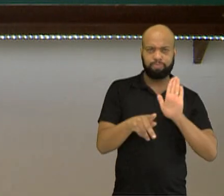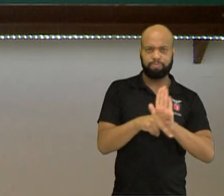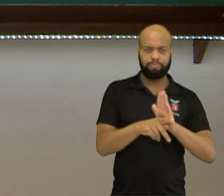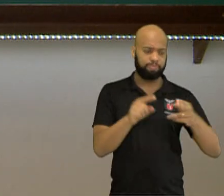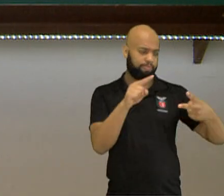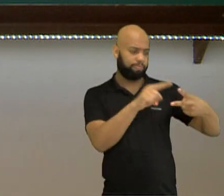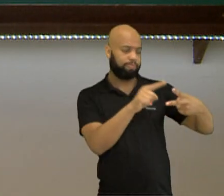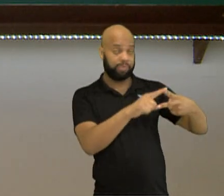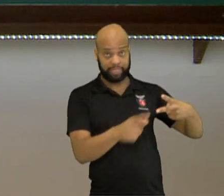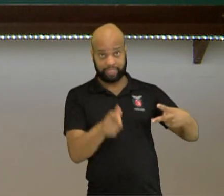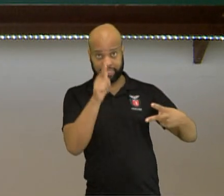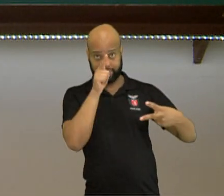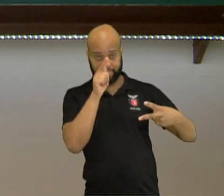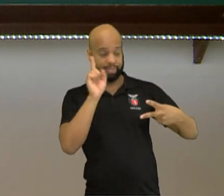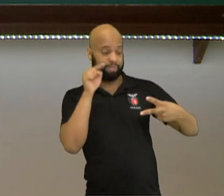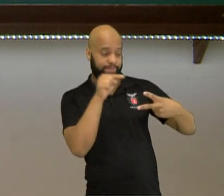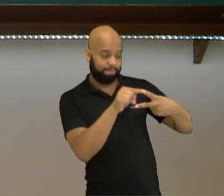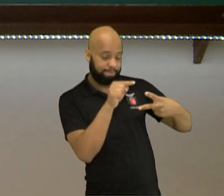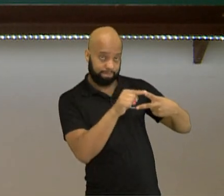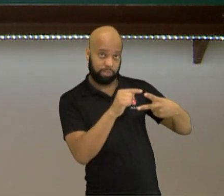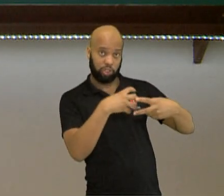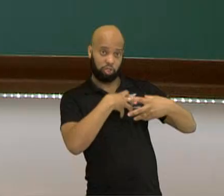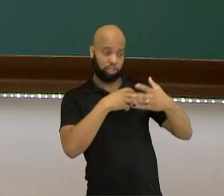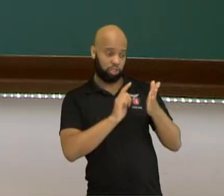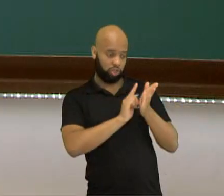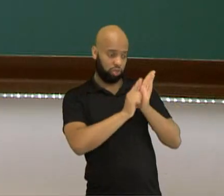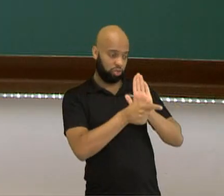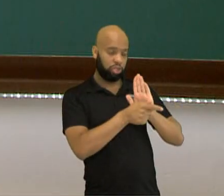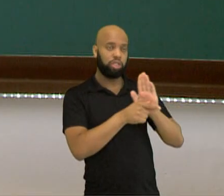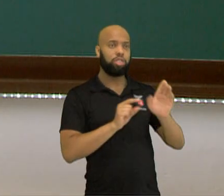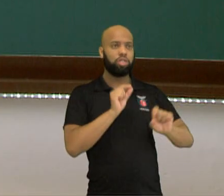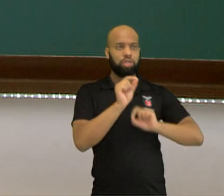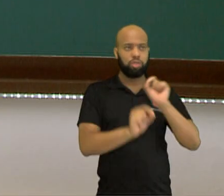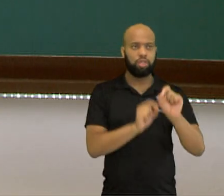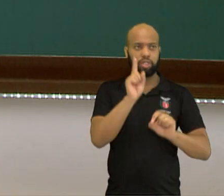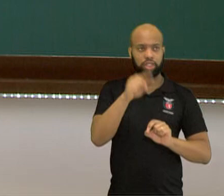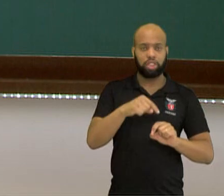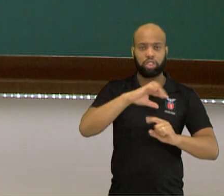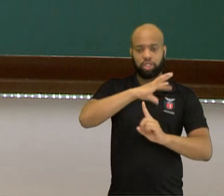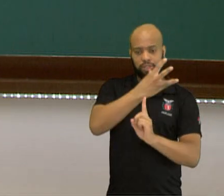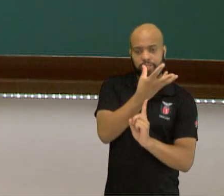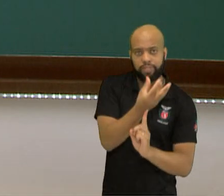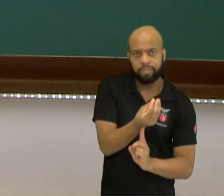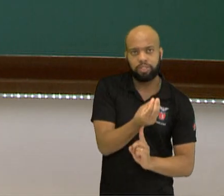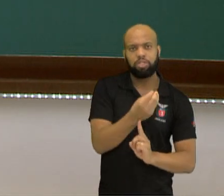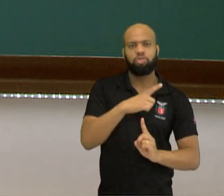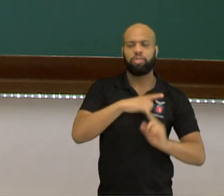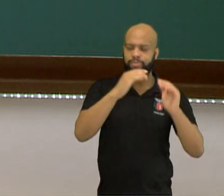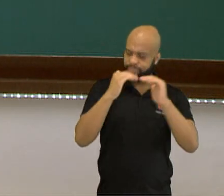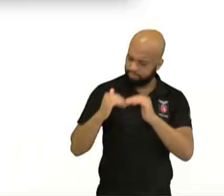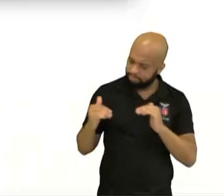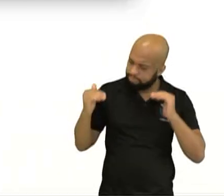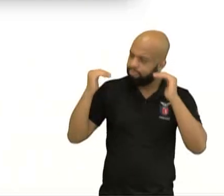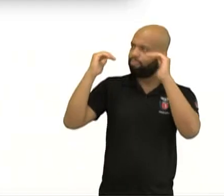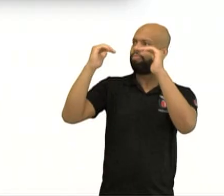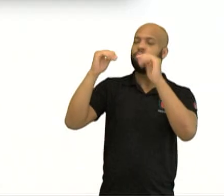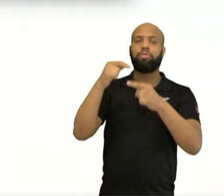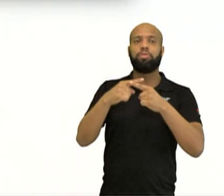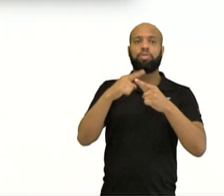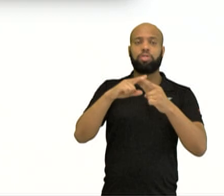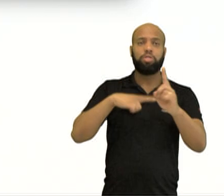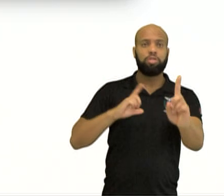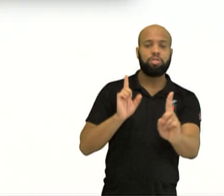grega? A tragédia, então, era considerada uma arte mais nobre. Ela